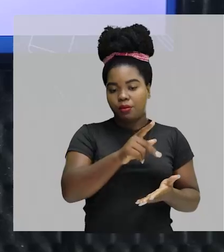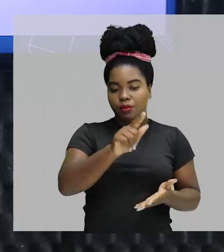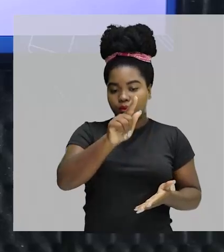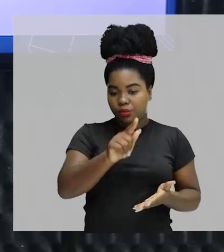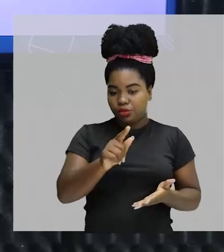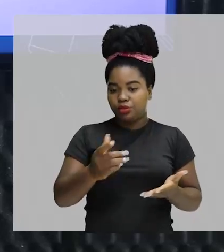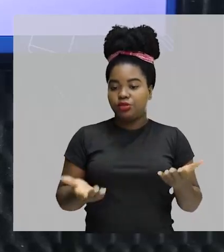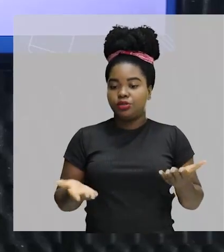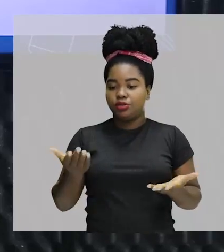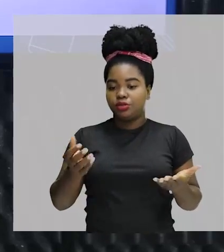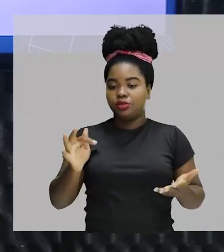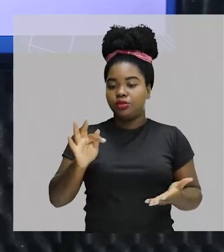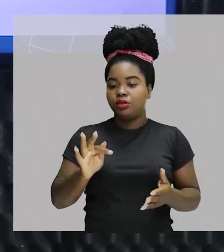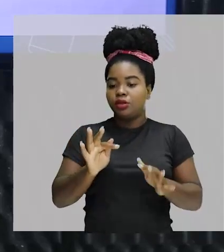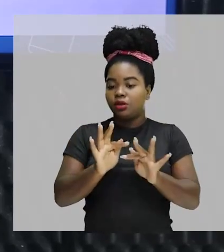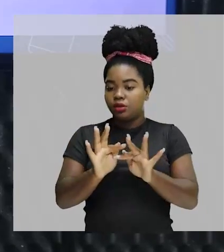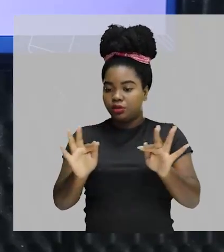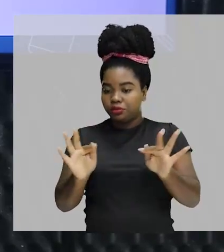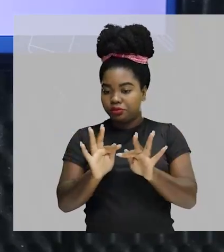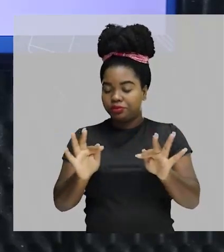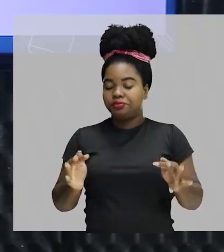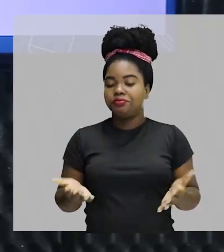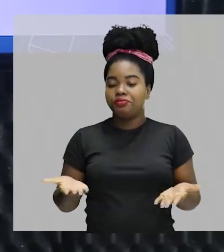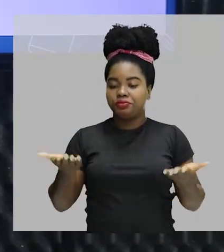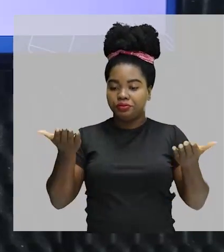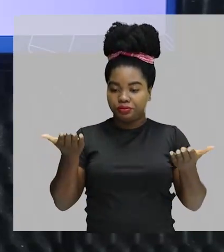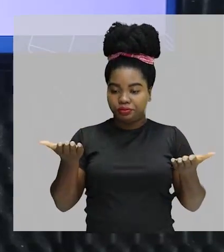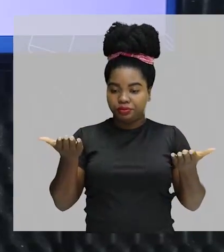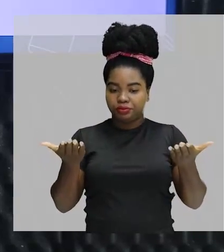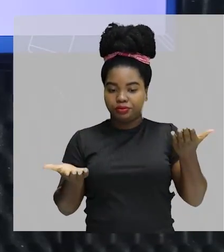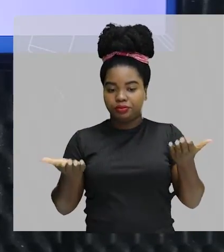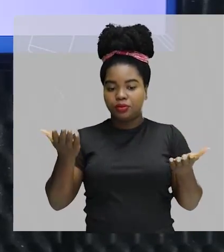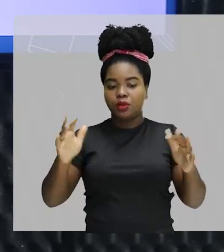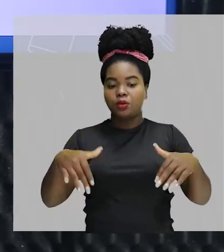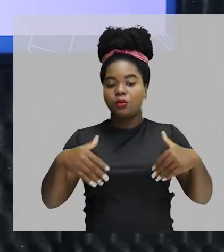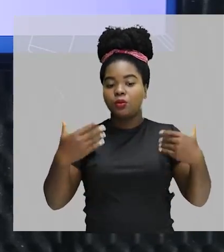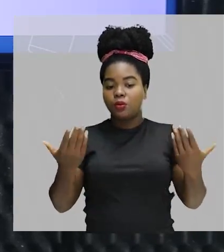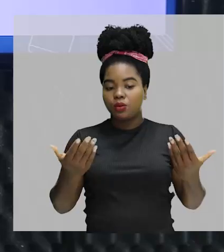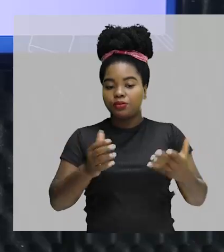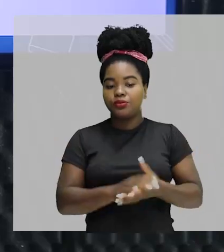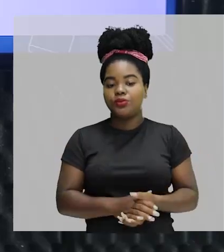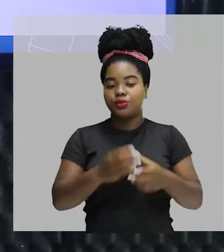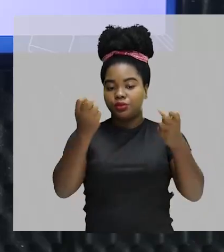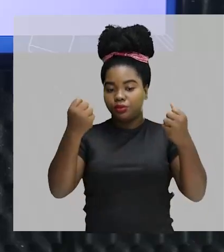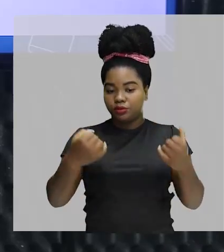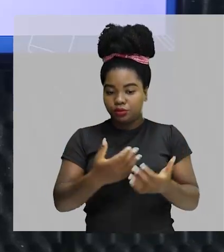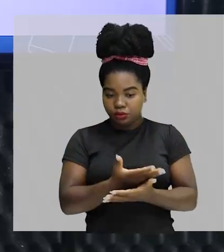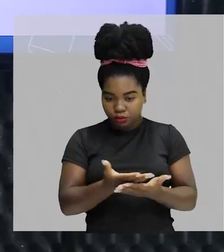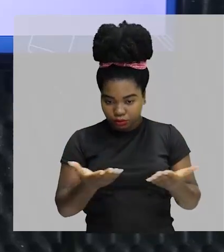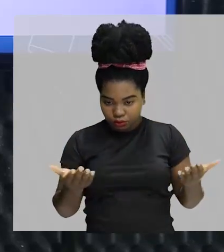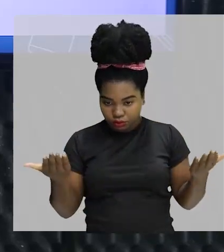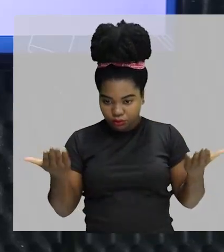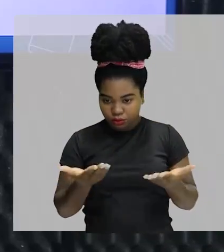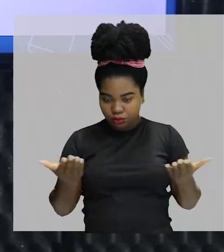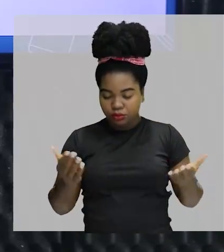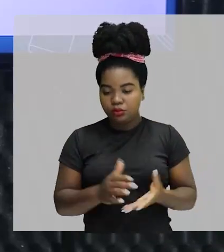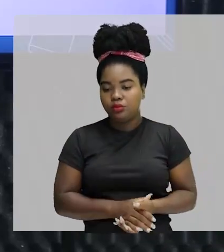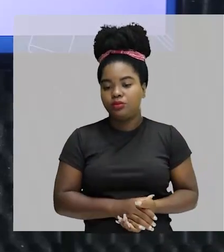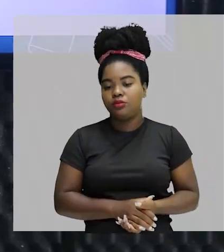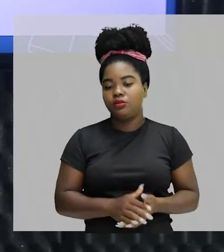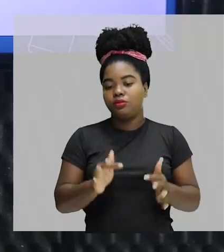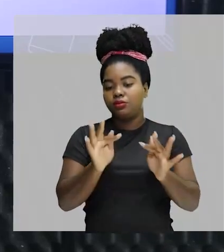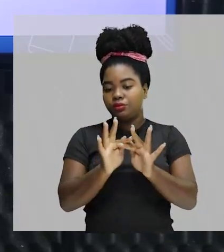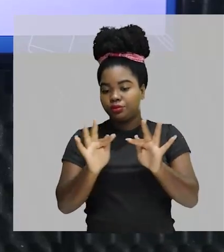entre as definições, tanto de PG quanto de função exponencial. Falaremos a respeito, agora, da definição